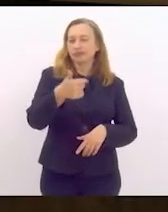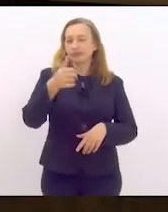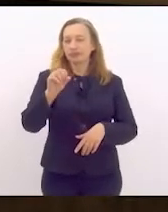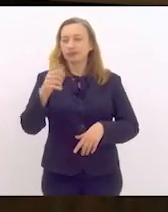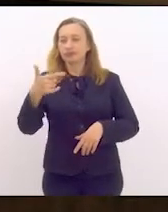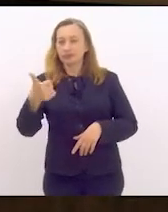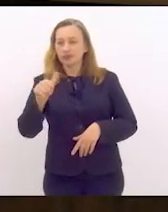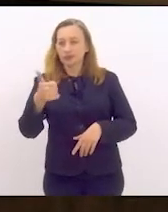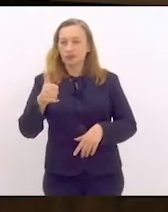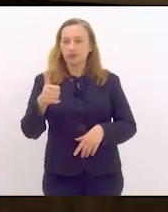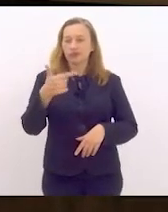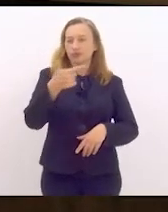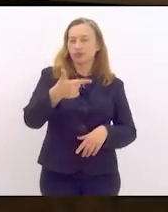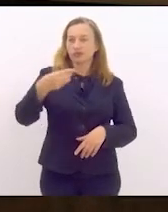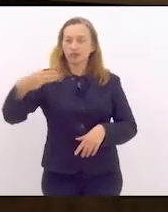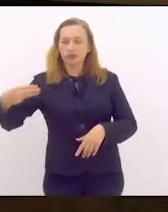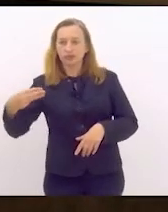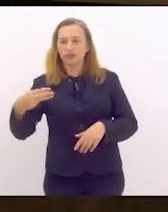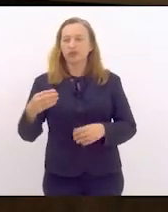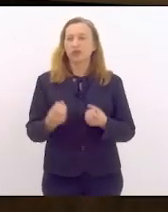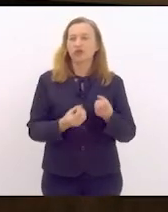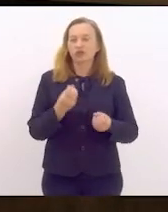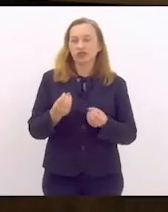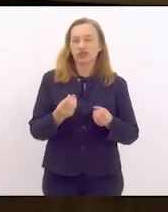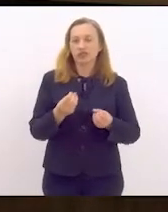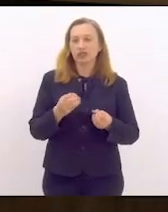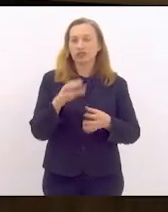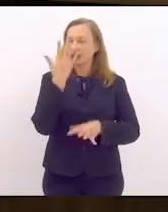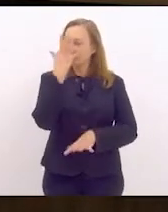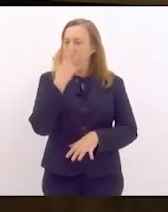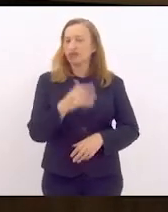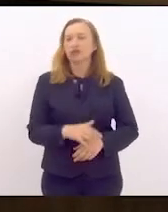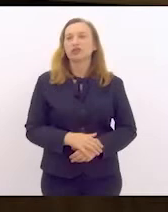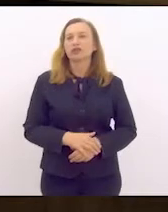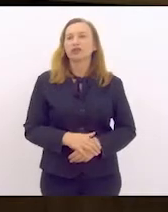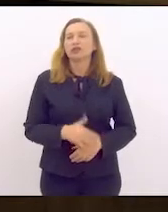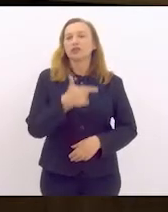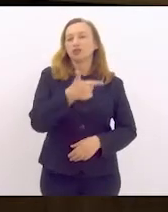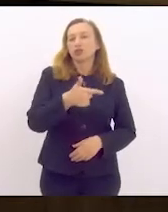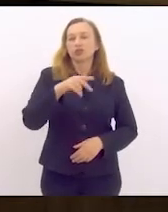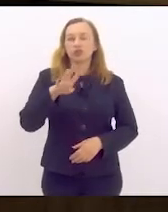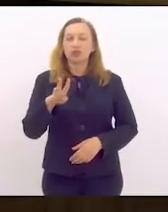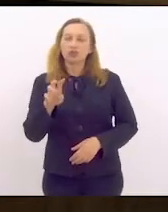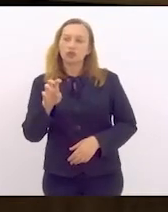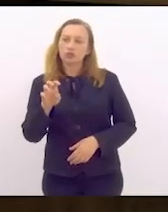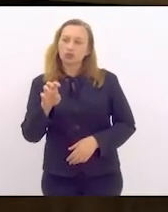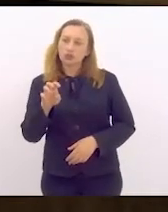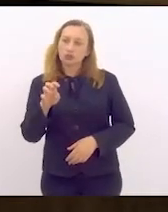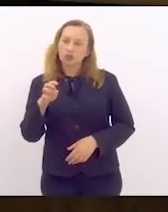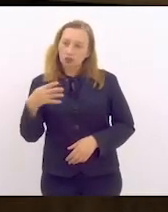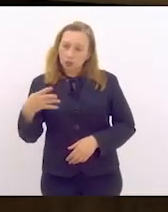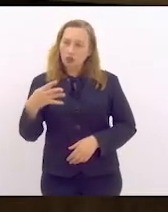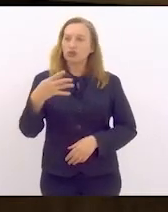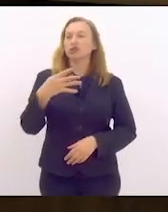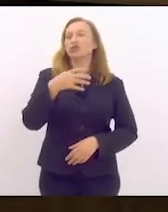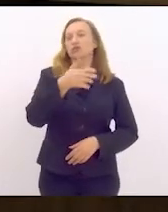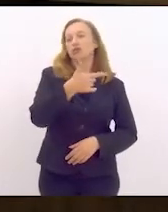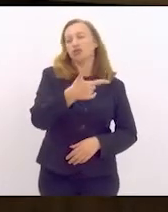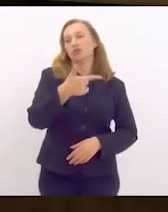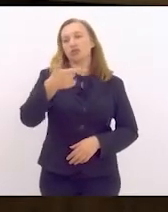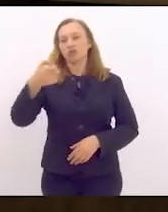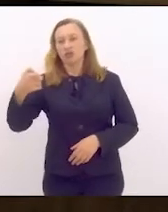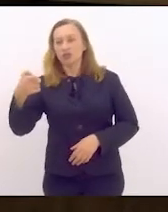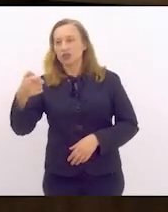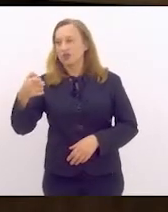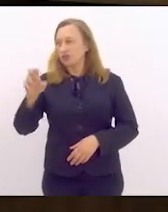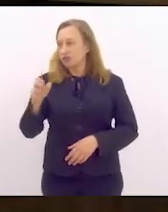funcionou durante 2 anos uma oficina de carnaval. E entre 2014 e 2020, mostras audiovisuais. Então,